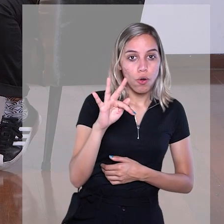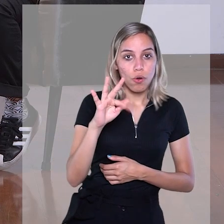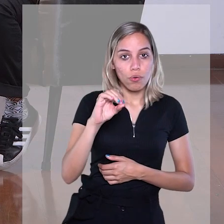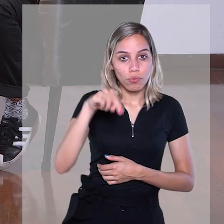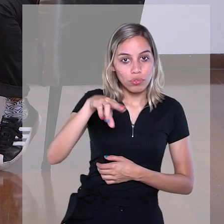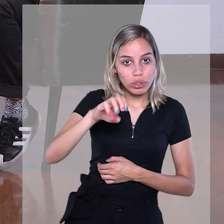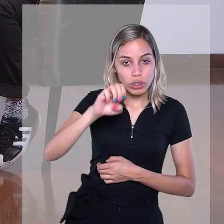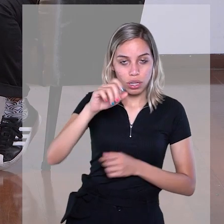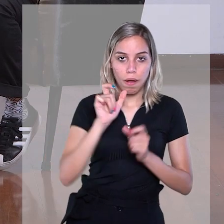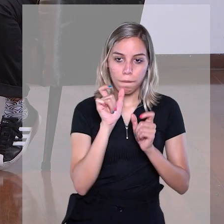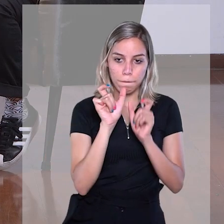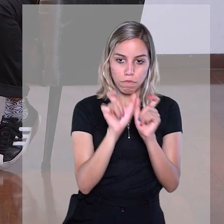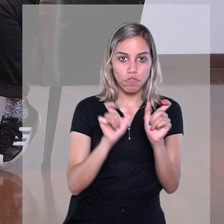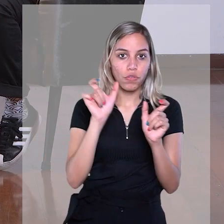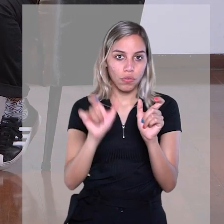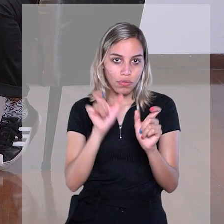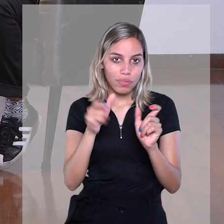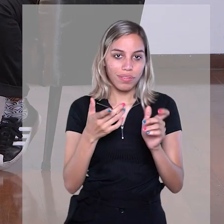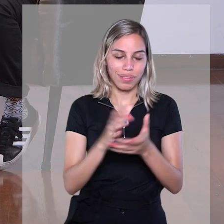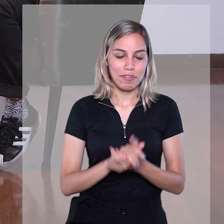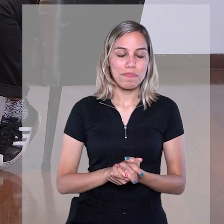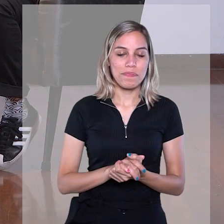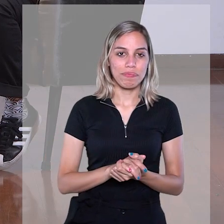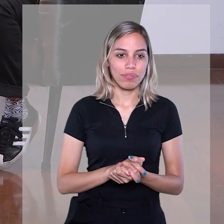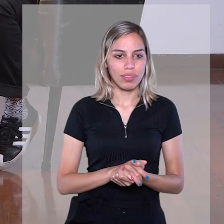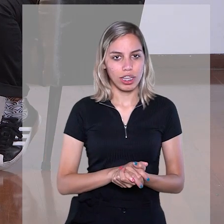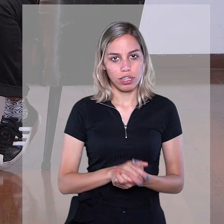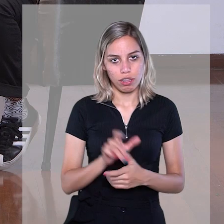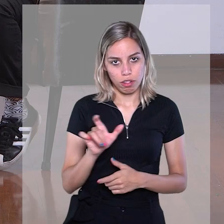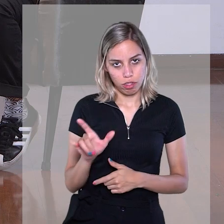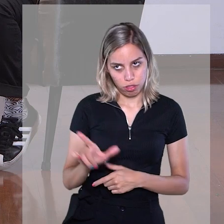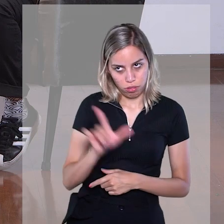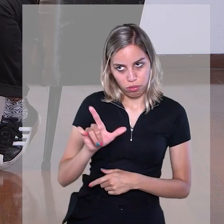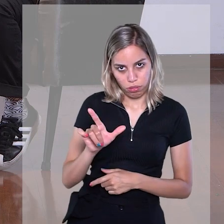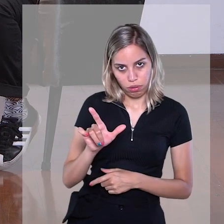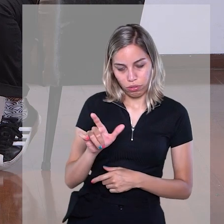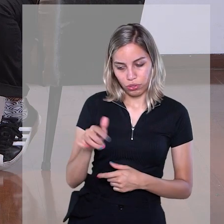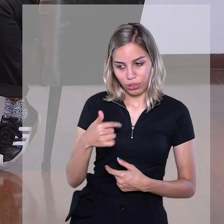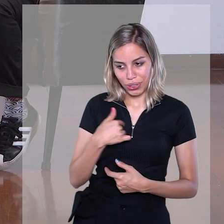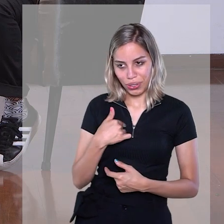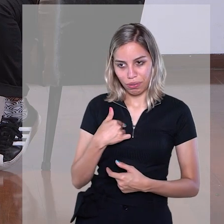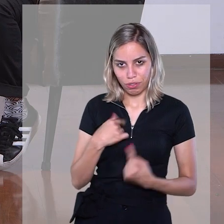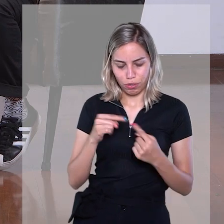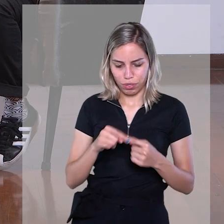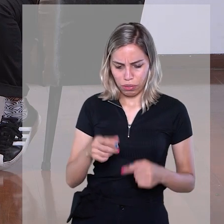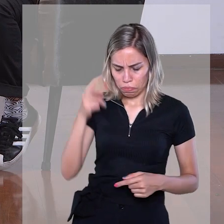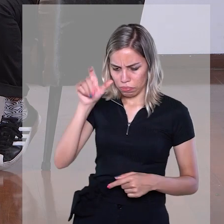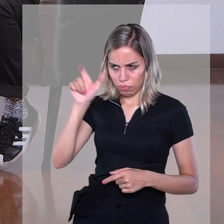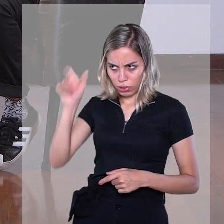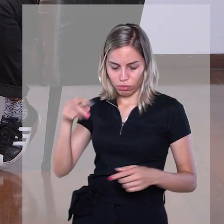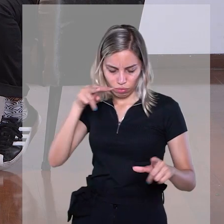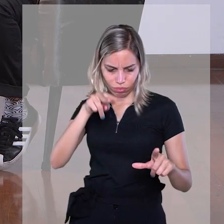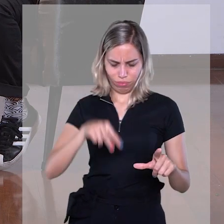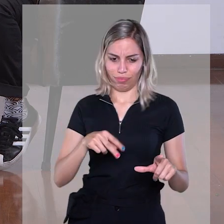sabe, isto ou aquilo. Claro que eu estou exagerando um pouco, né? Mas o Riobaldo só me interessa na medida